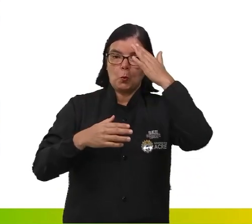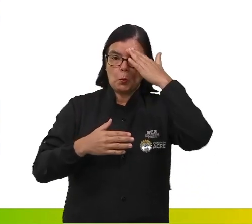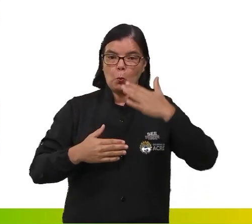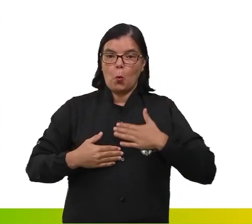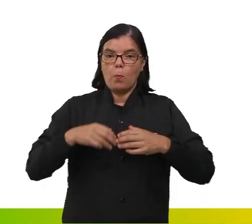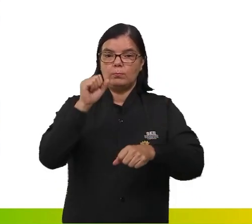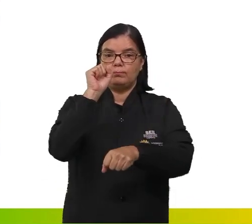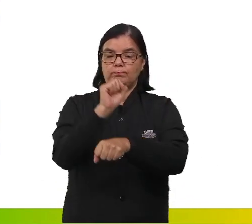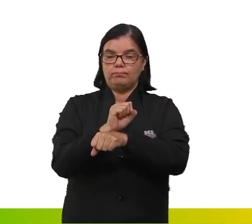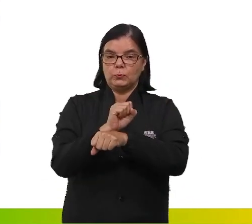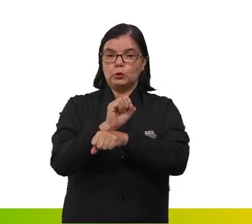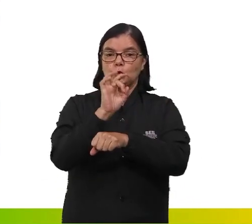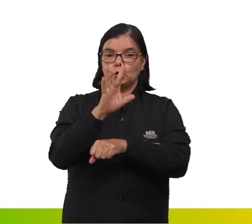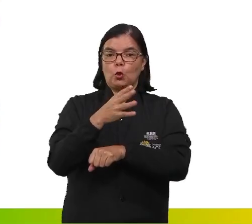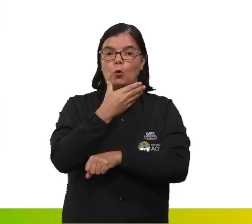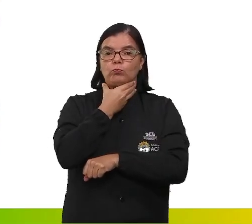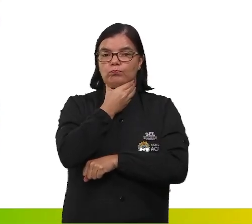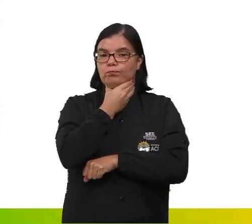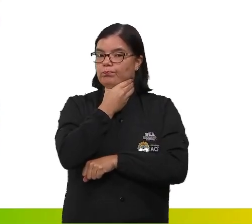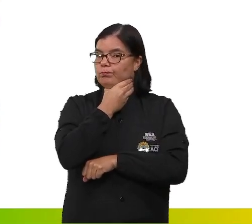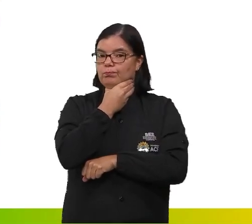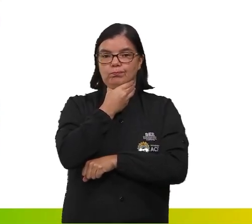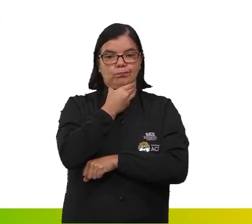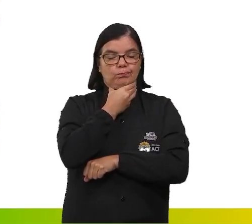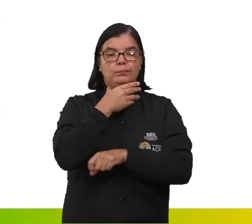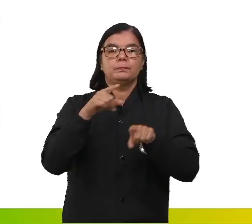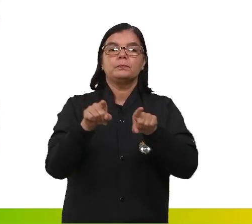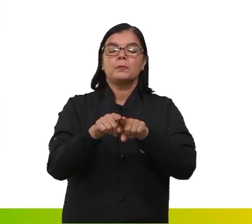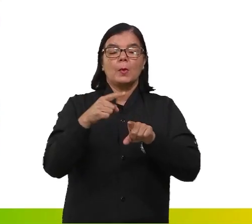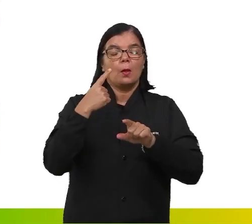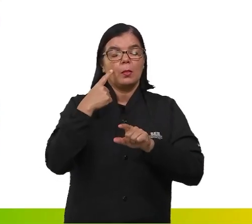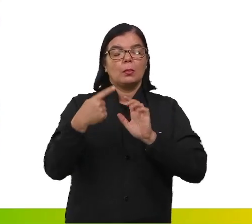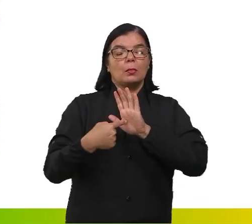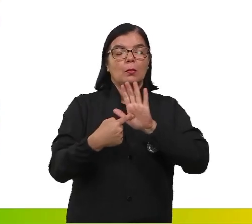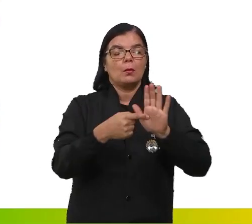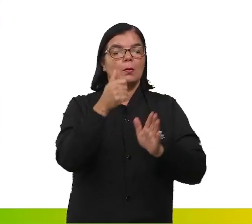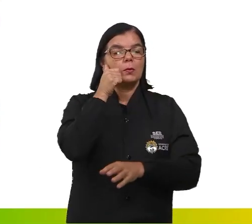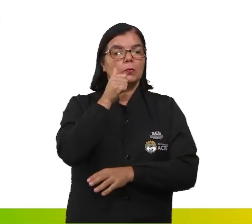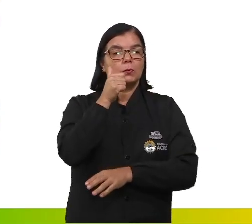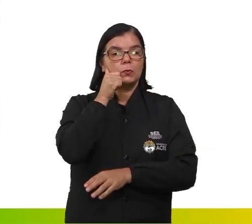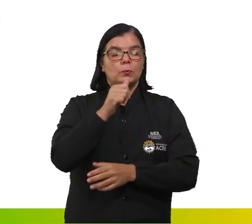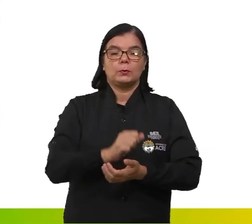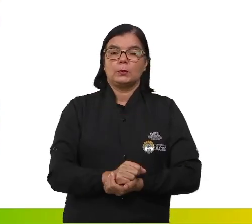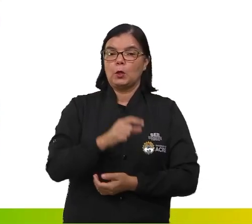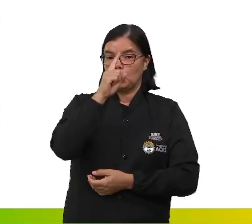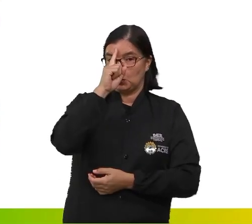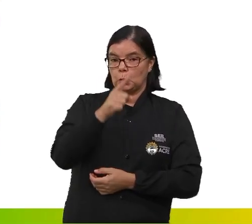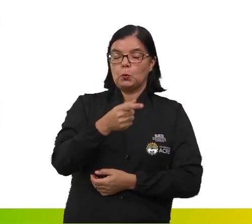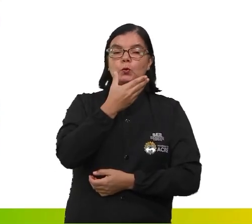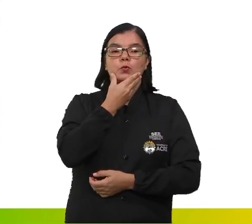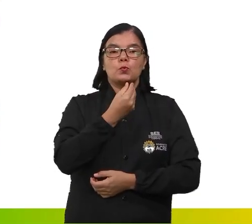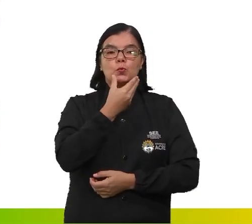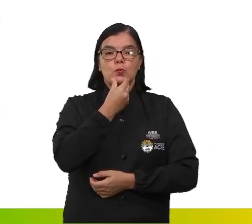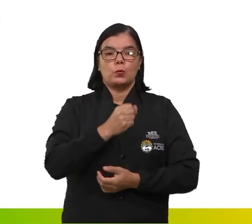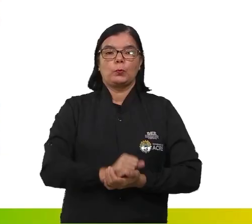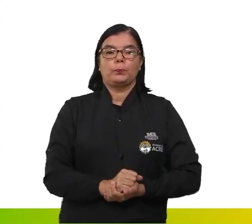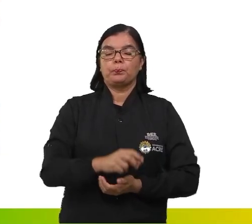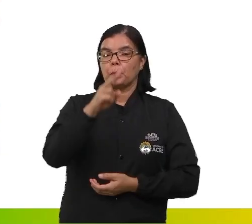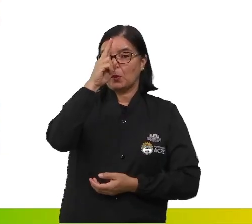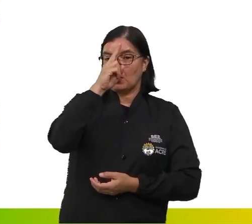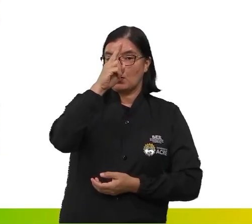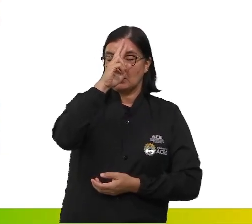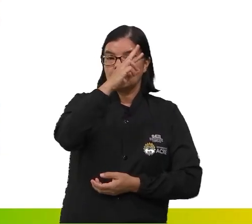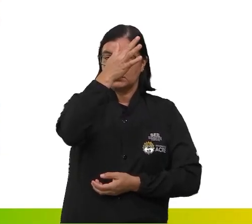mexendo apenas o pescoço. E aí nós temos a figura feminina. Então, dominação masculina. A história